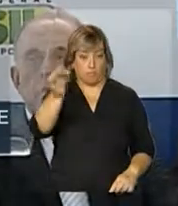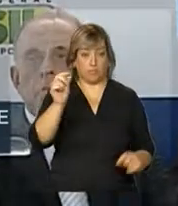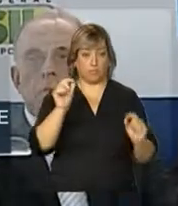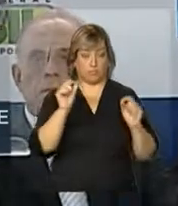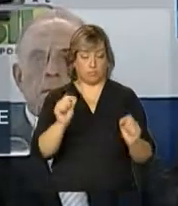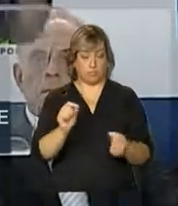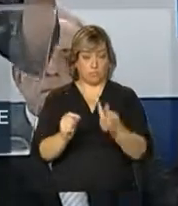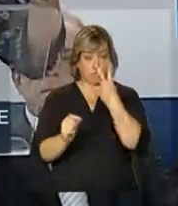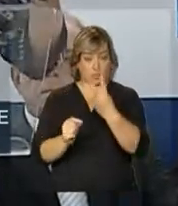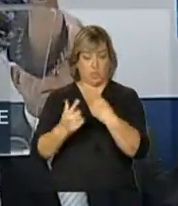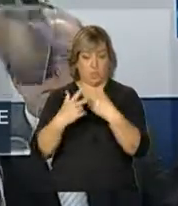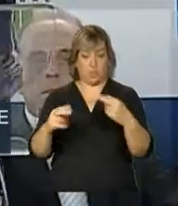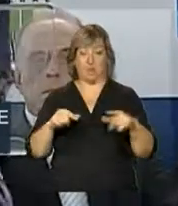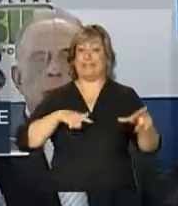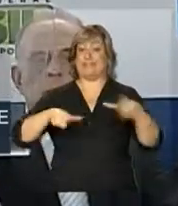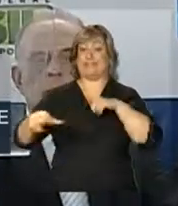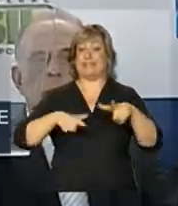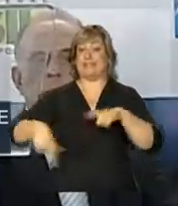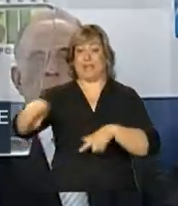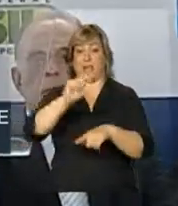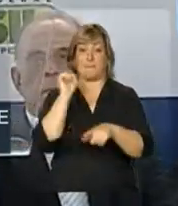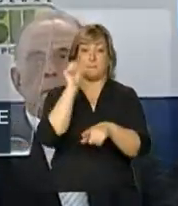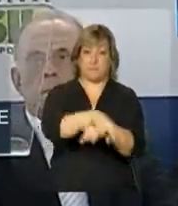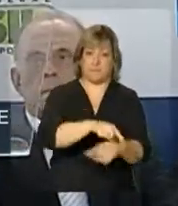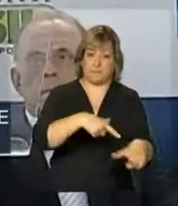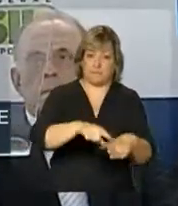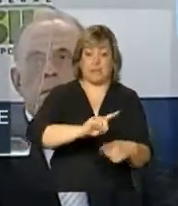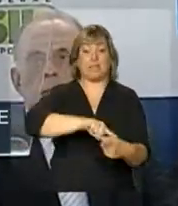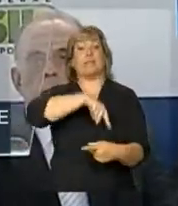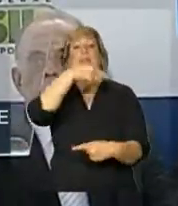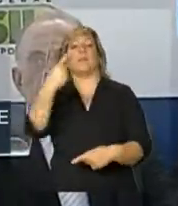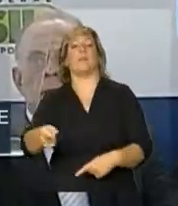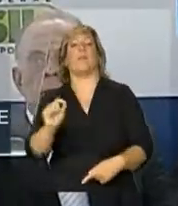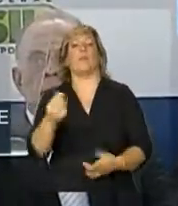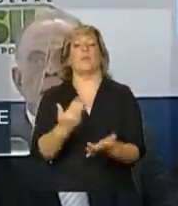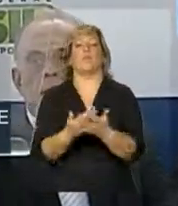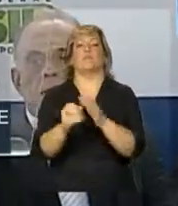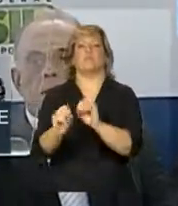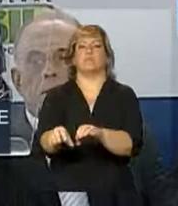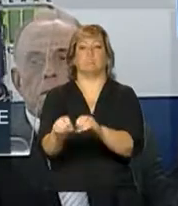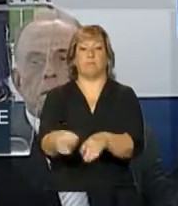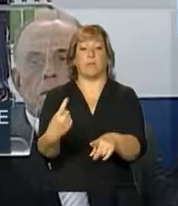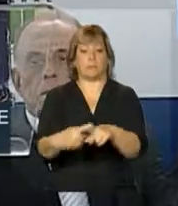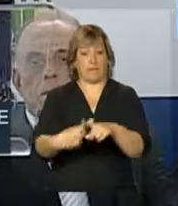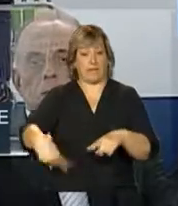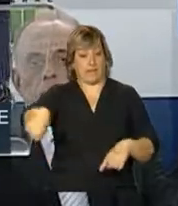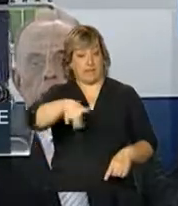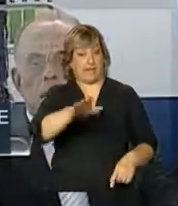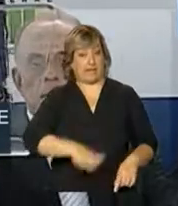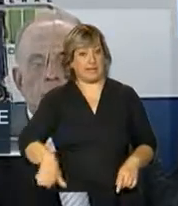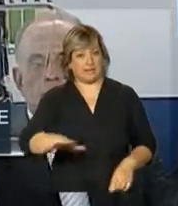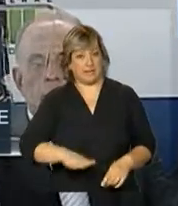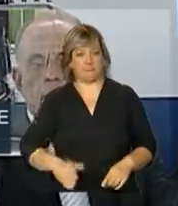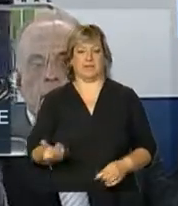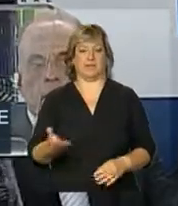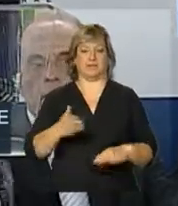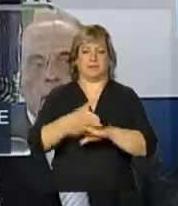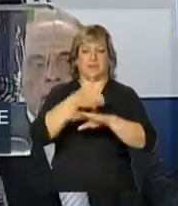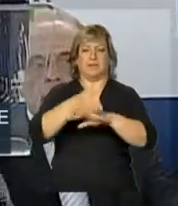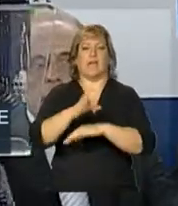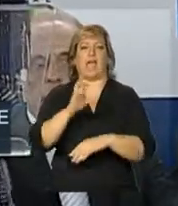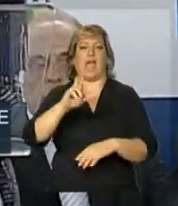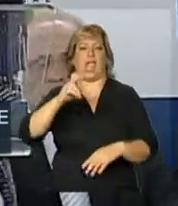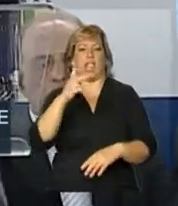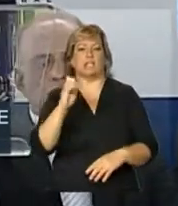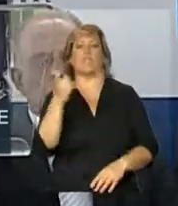2 trajetos. Primeiro, o do emprego, depois, o da educação. Assegurar que as crianças tenham creches, assegurar